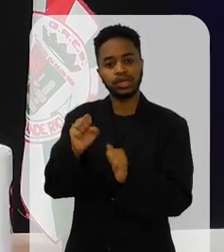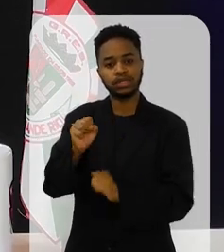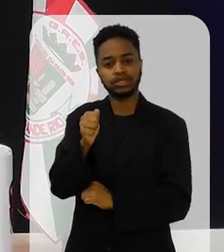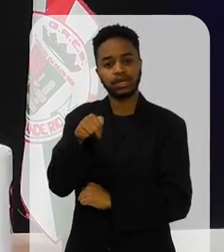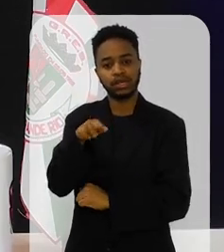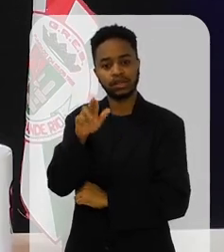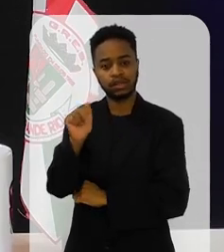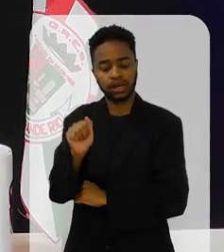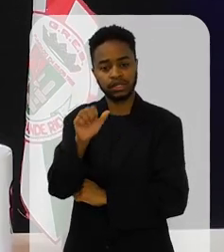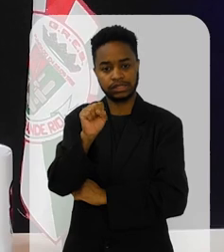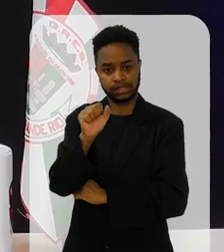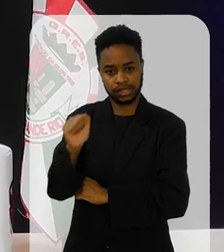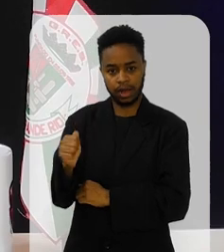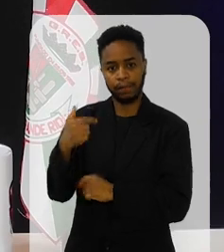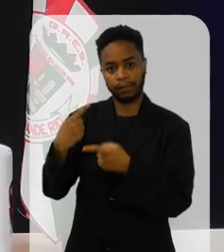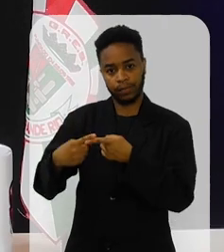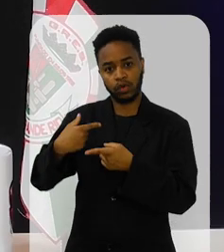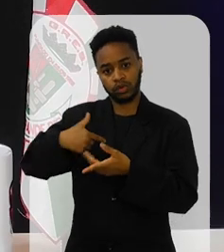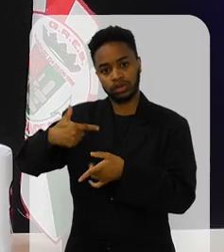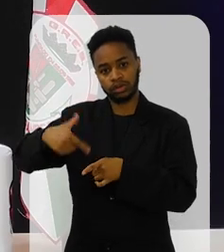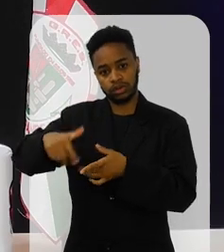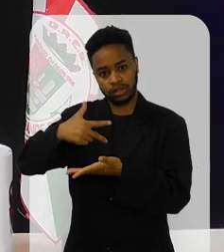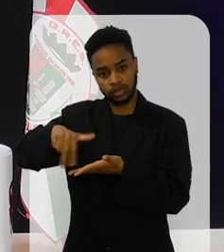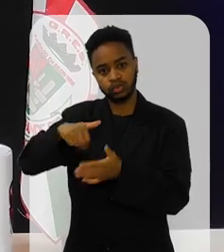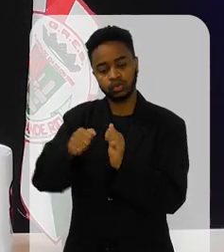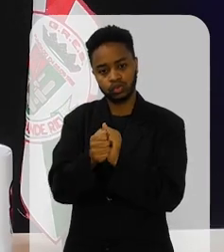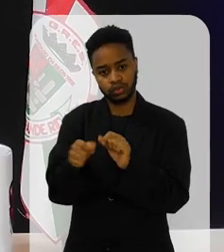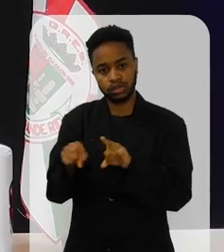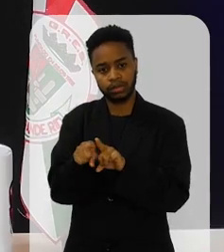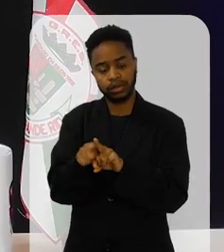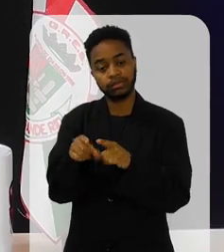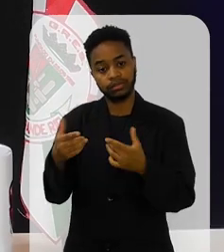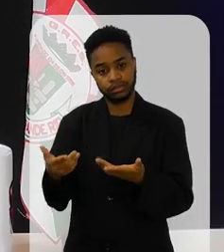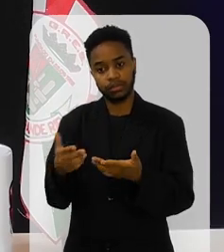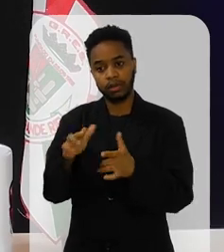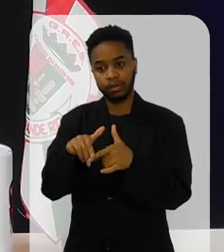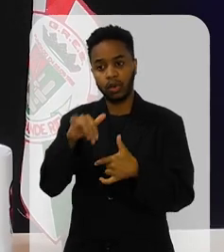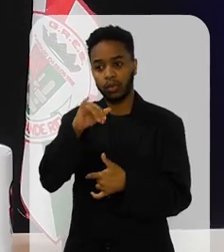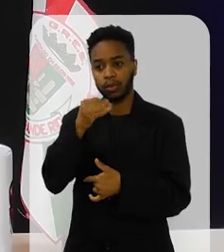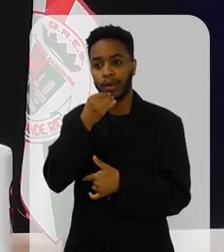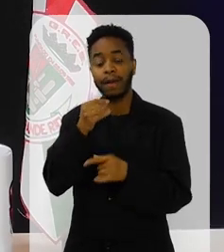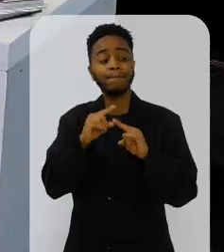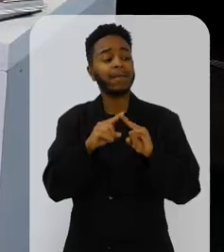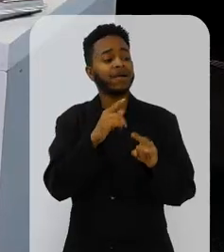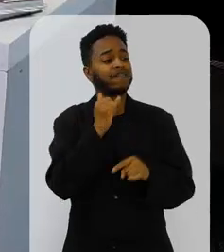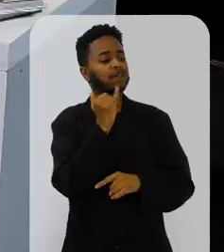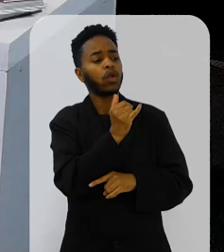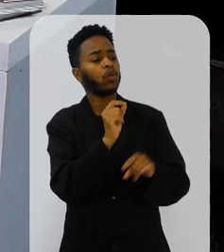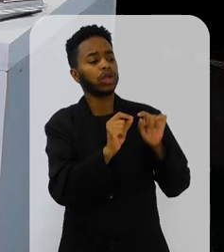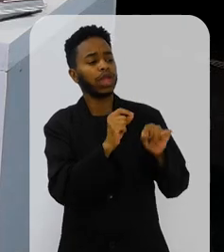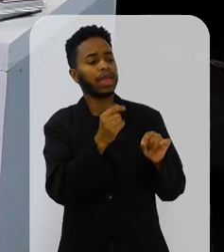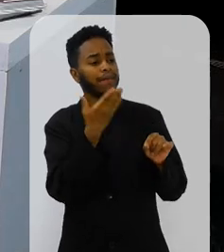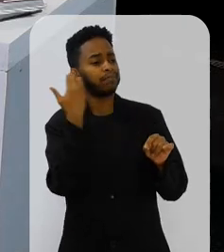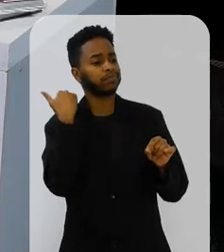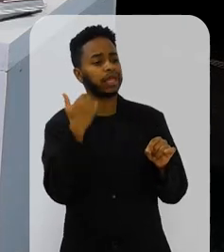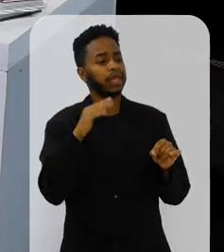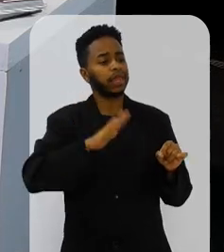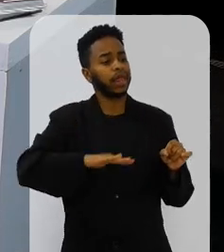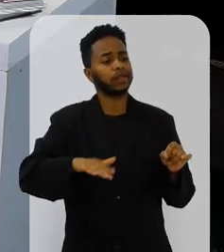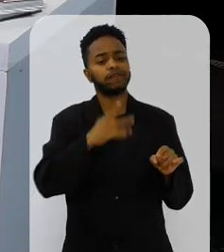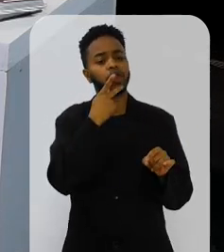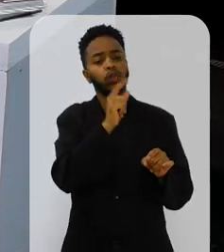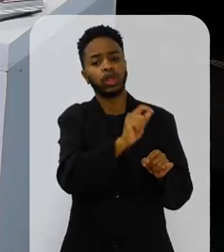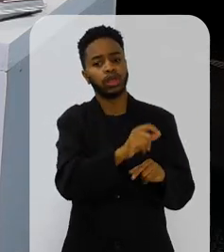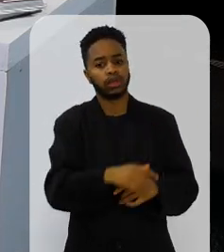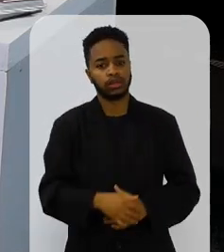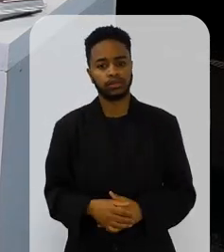Sandra de Sá, que eu fui bailarino dela também. Foi outra oportunidade. Pois é, mas o que você diria para o menino? Lá